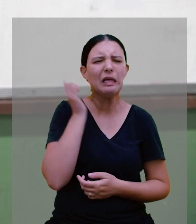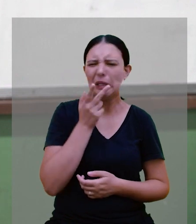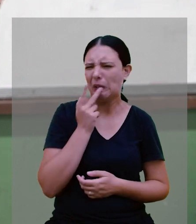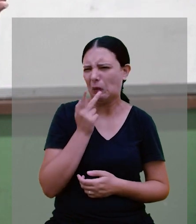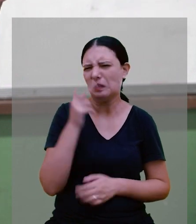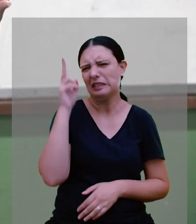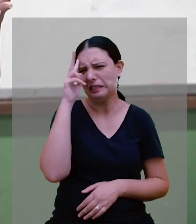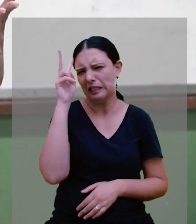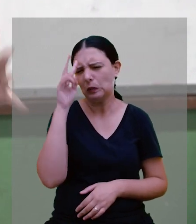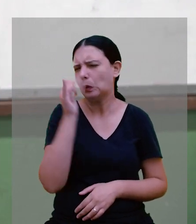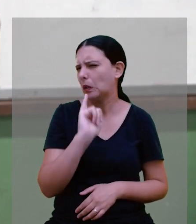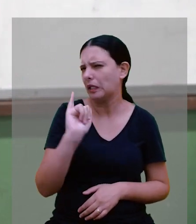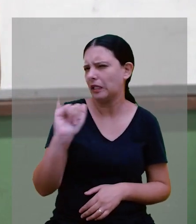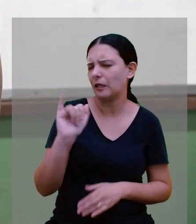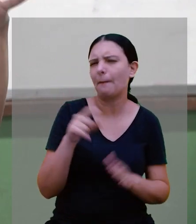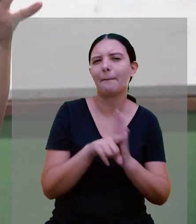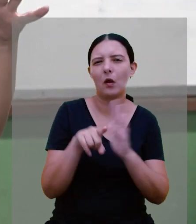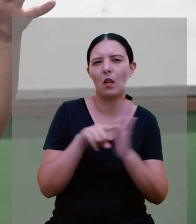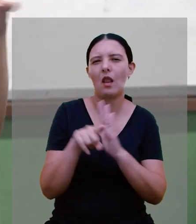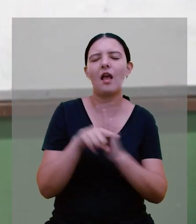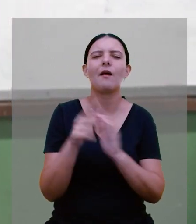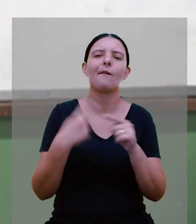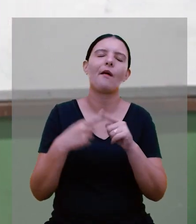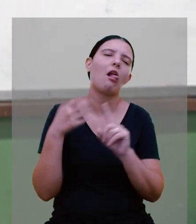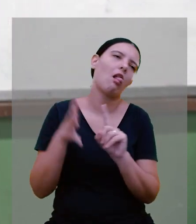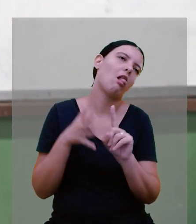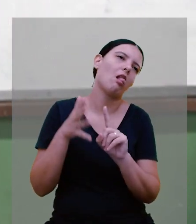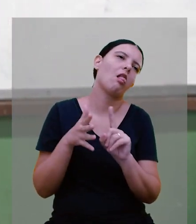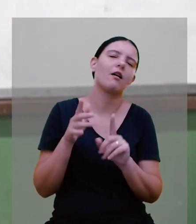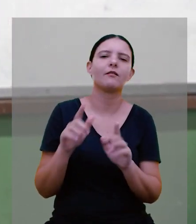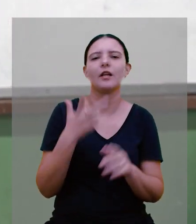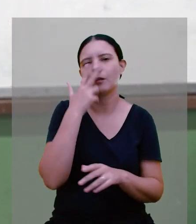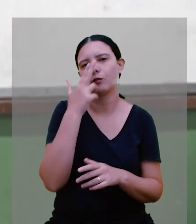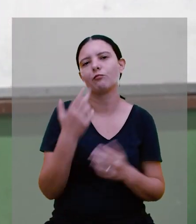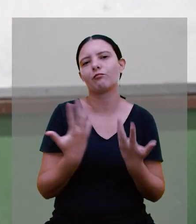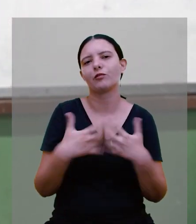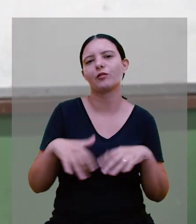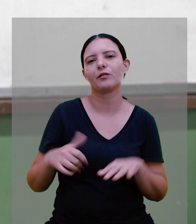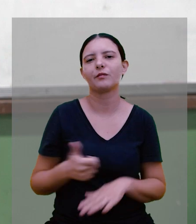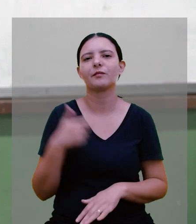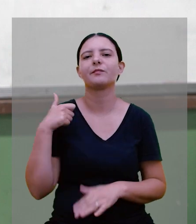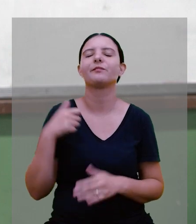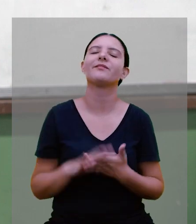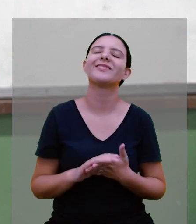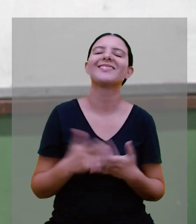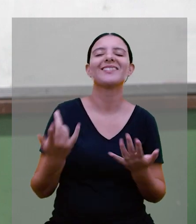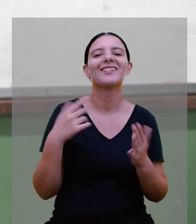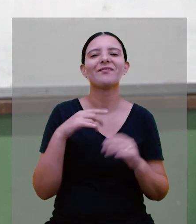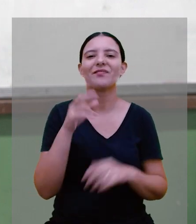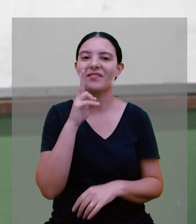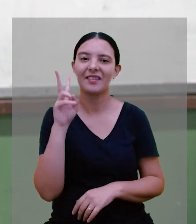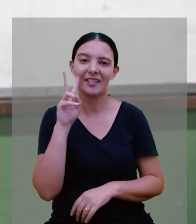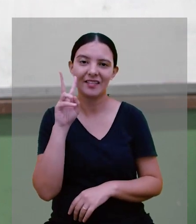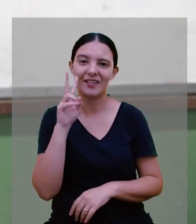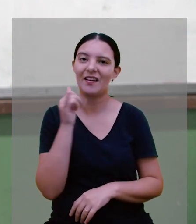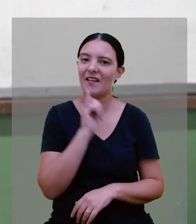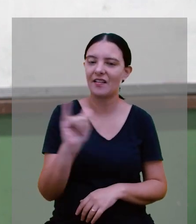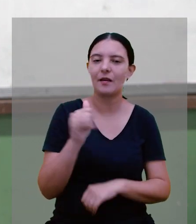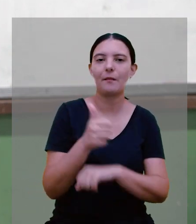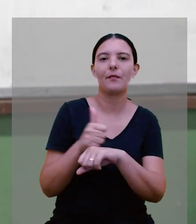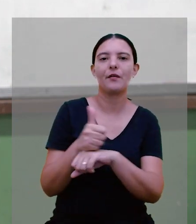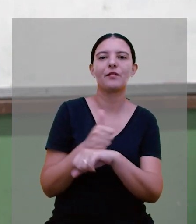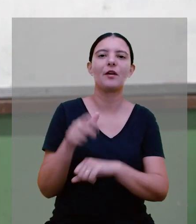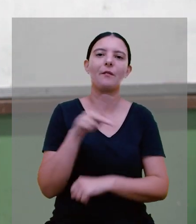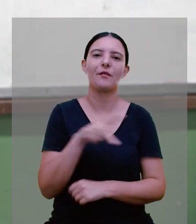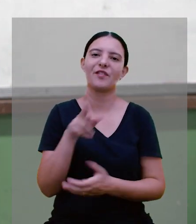vocês perguntarem antes, em vez de eu ficar aqui numa falação, talvez funcione melhor. Então, vou contar para vocês o seguinte, que minha primeira profissão foi professora